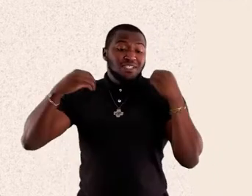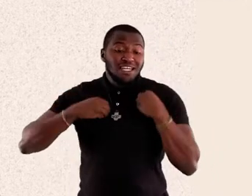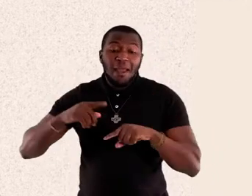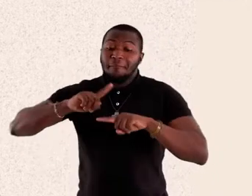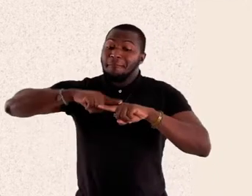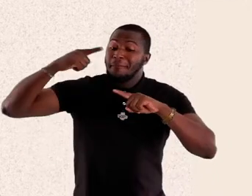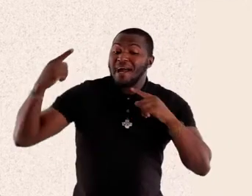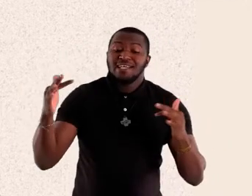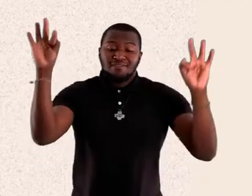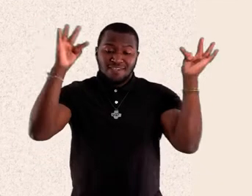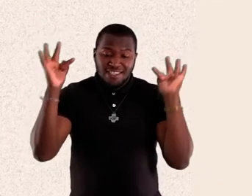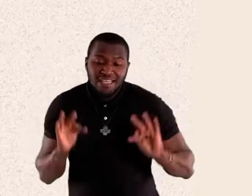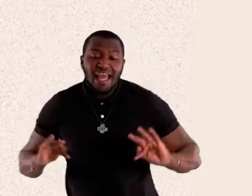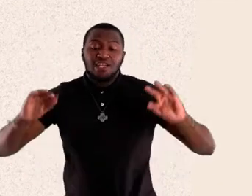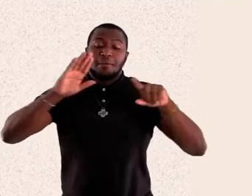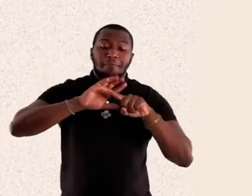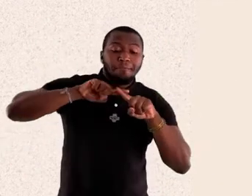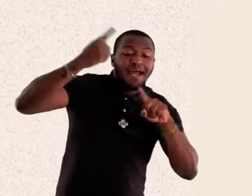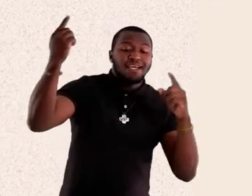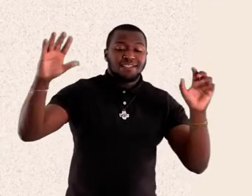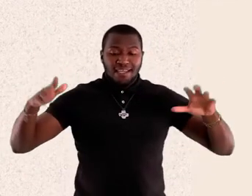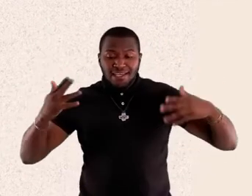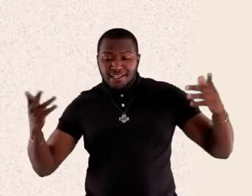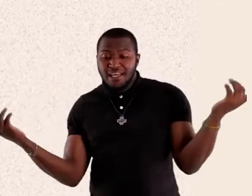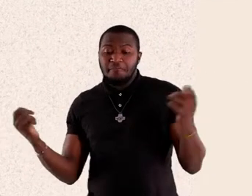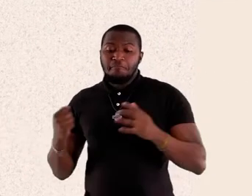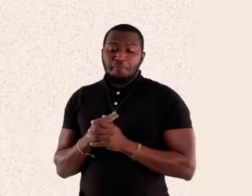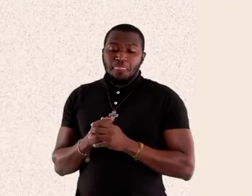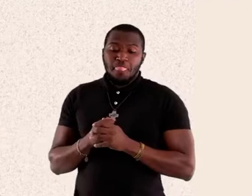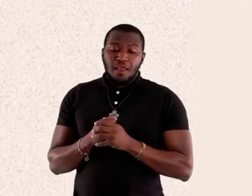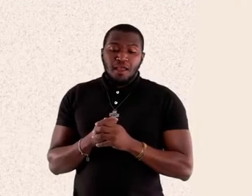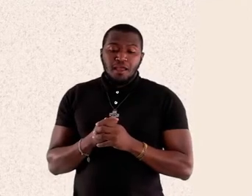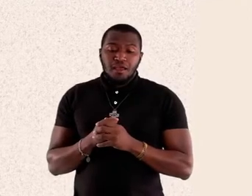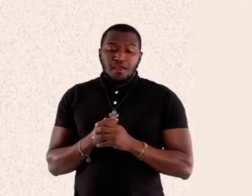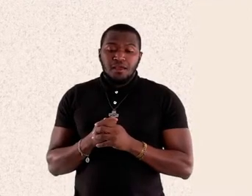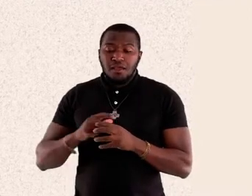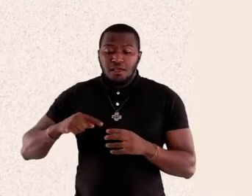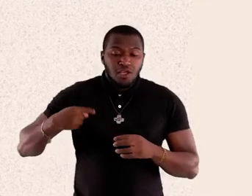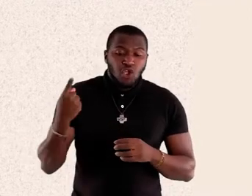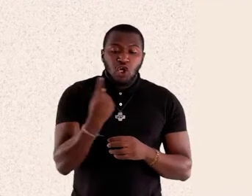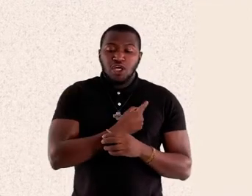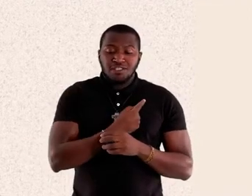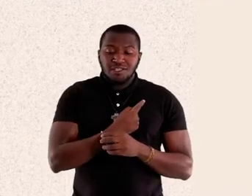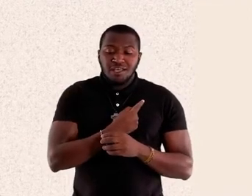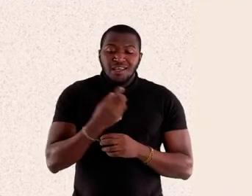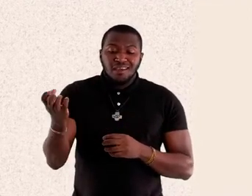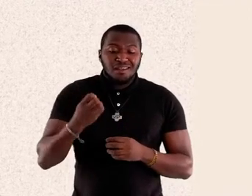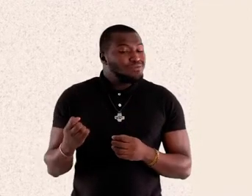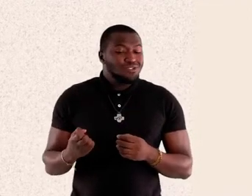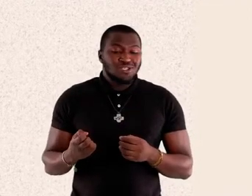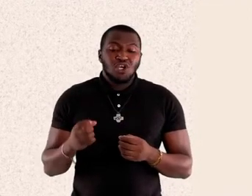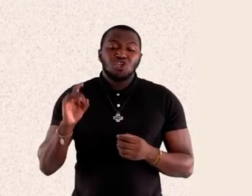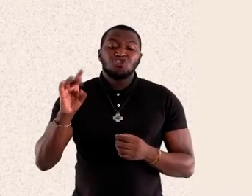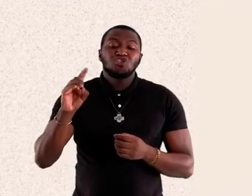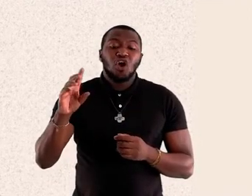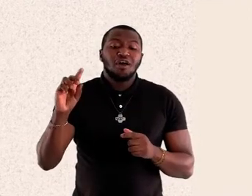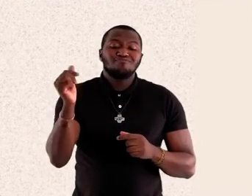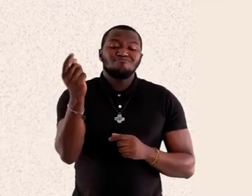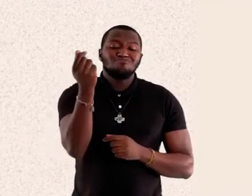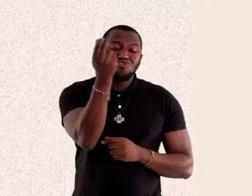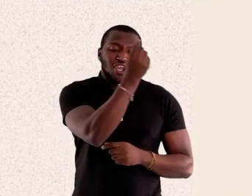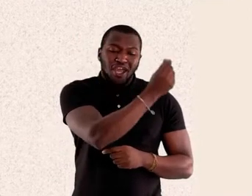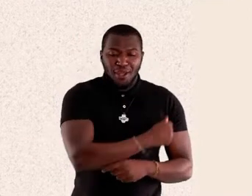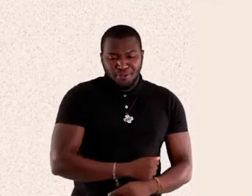muita felicidade Oi e para ganhar mais dinheiro e